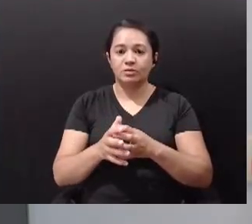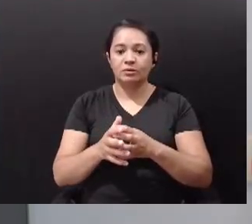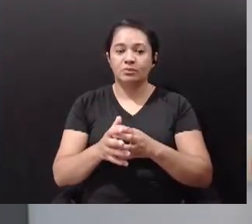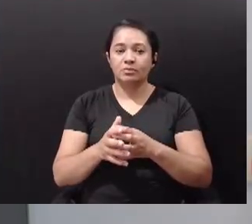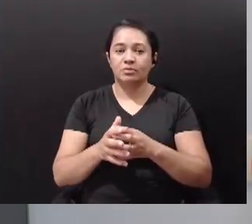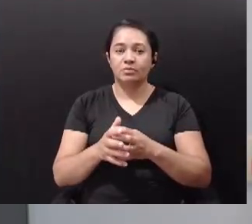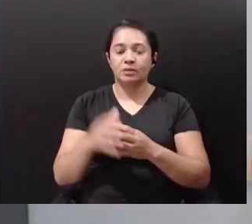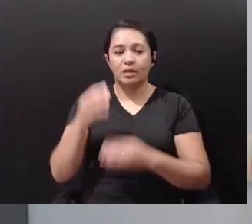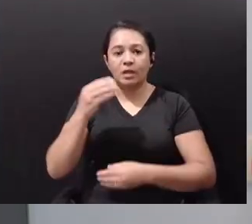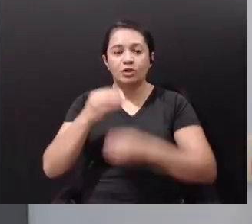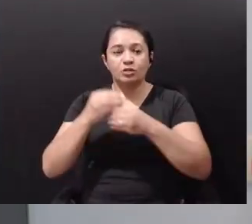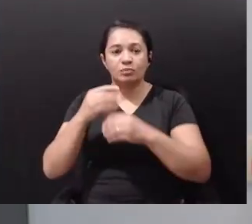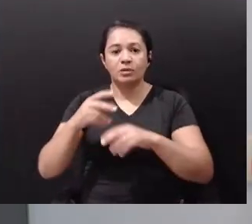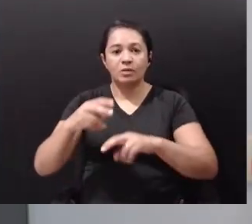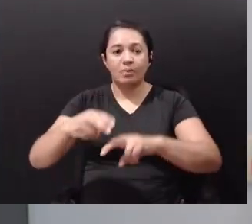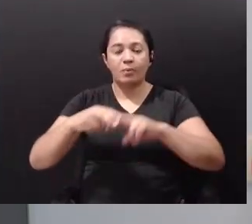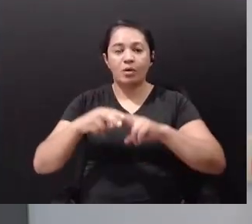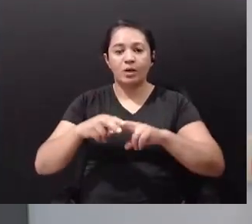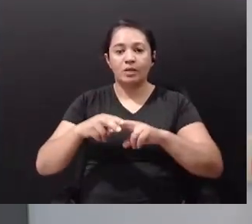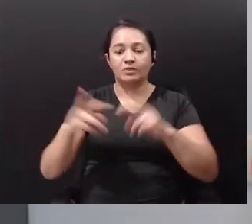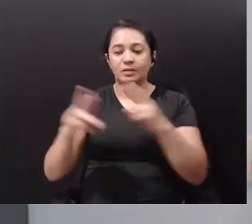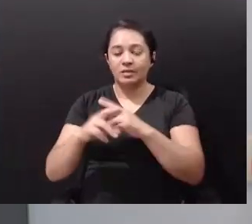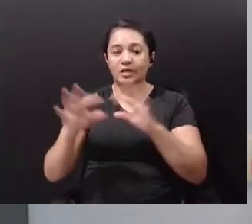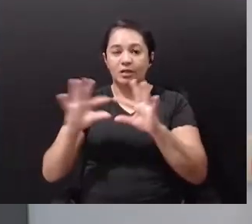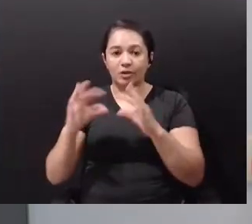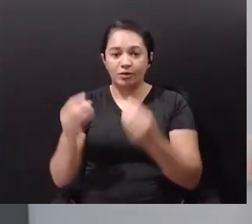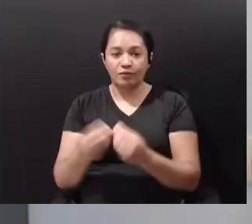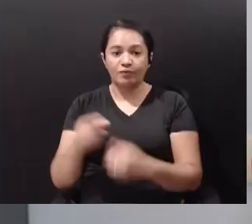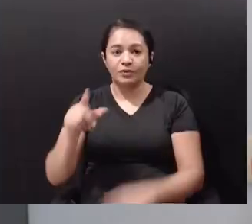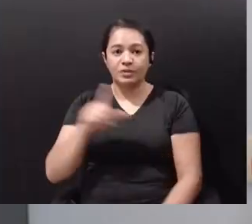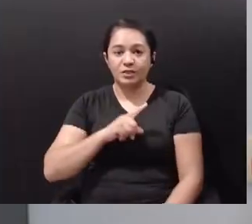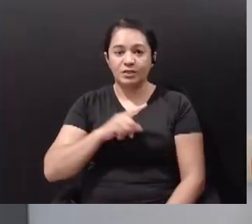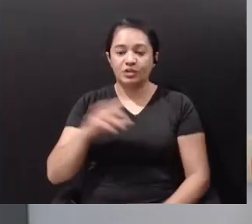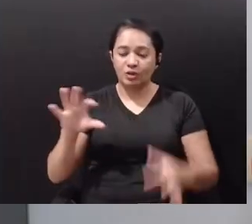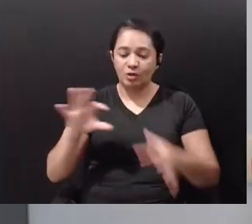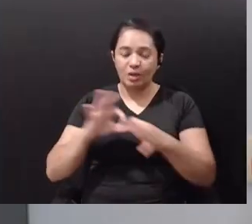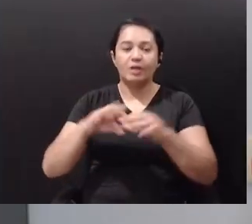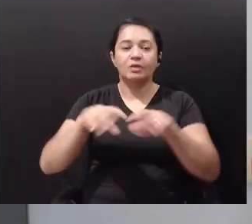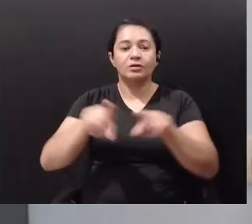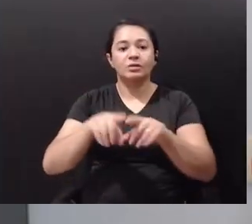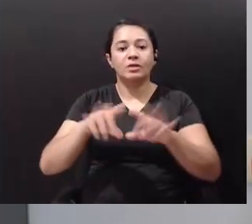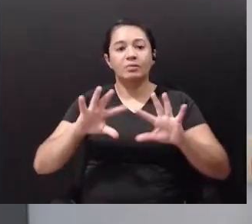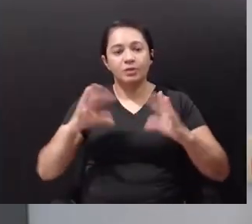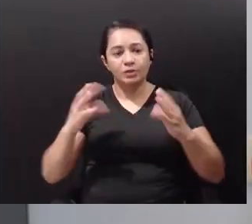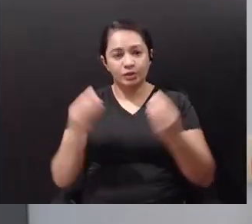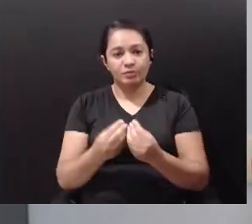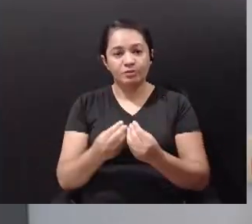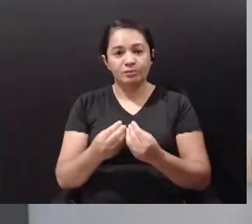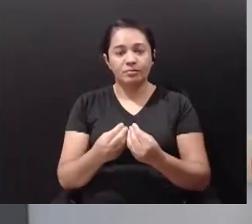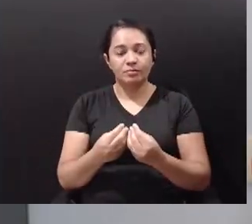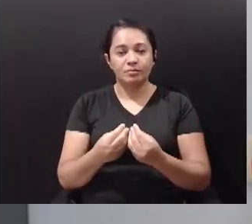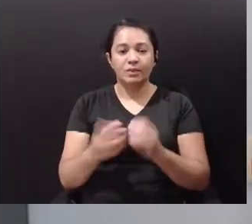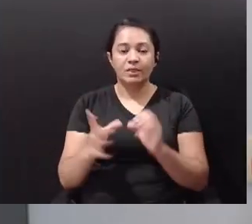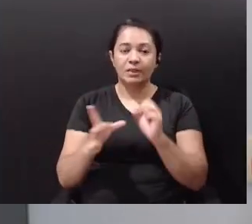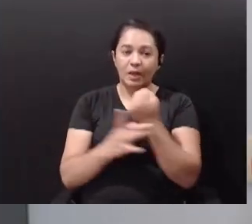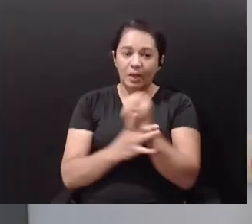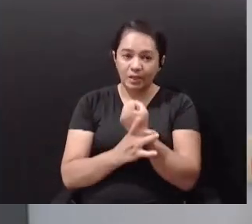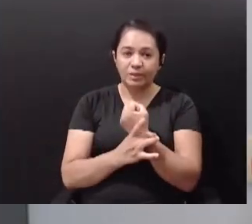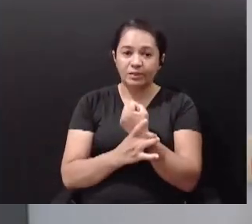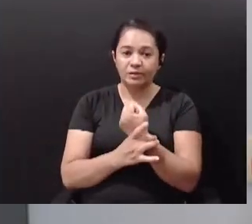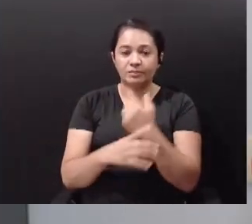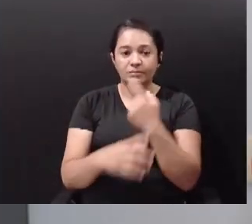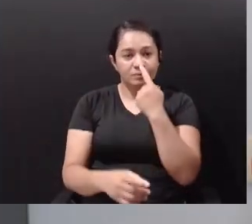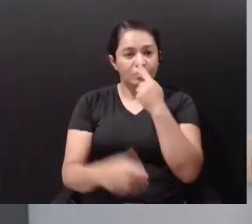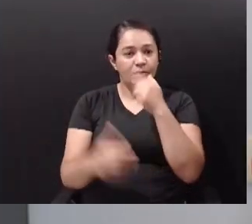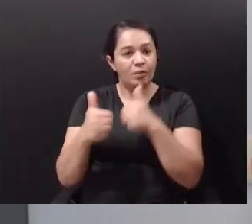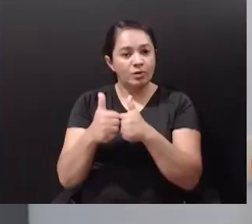próprias relações familiares. Você tinha os laços também de parentesco, algo que garantia a aproximação entre esses